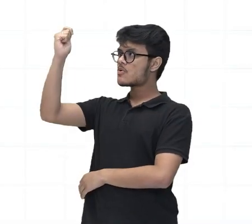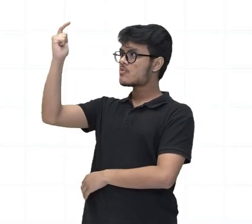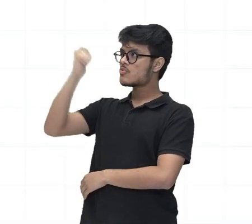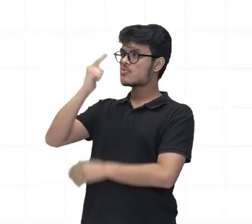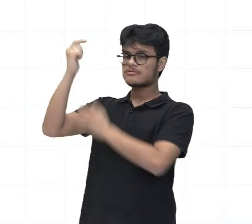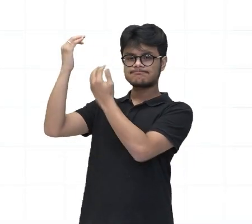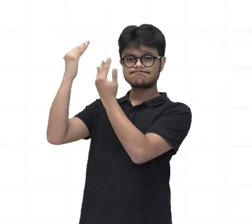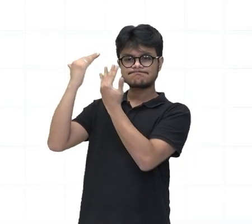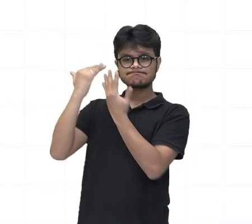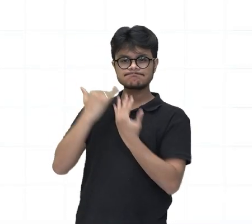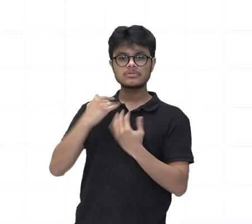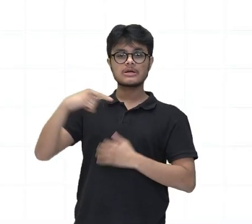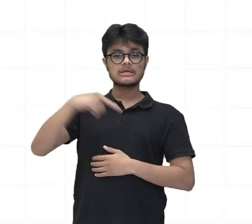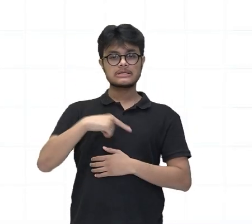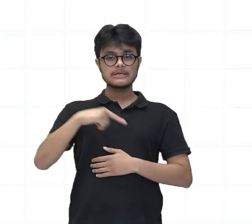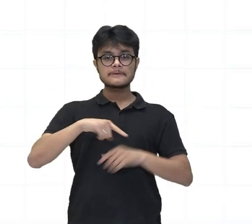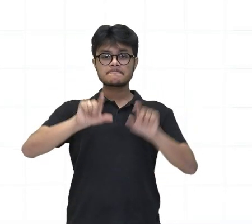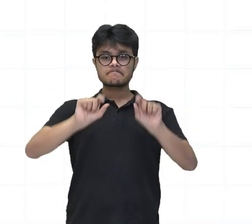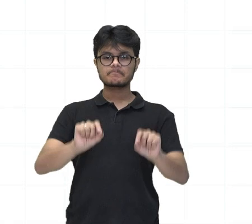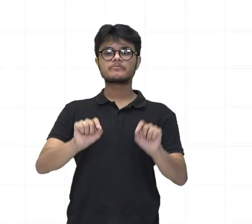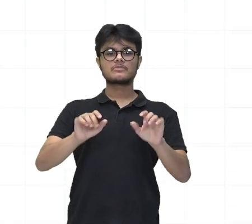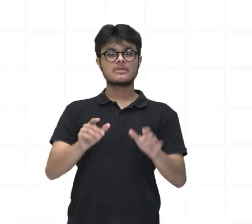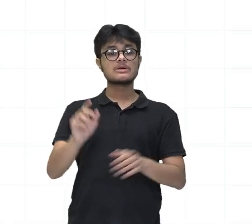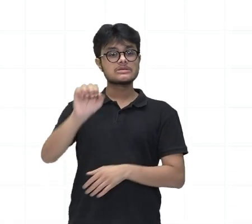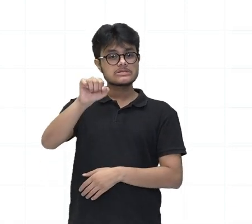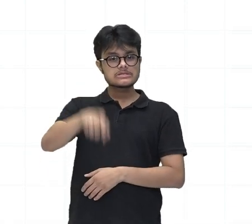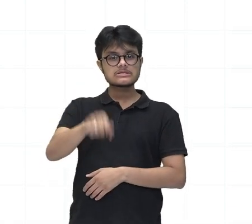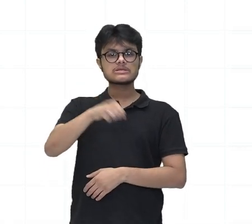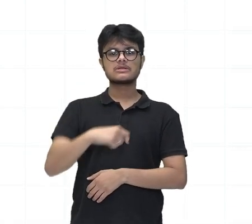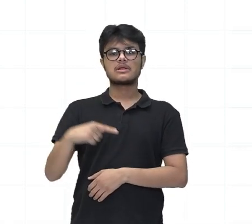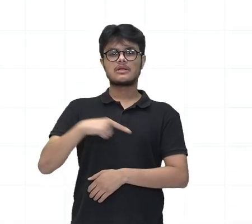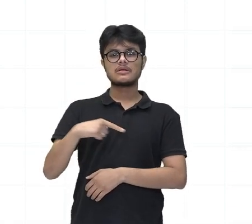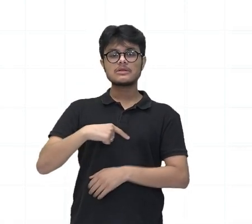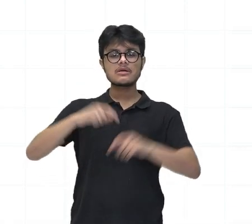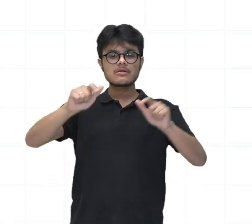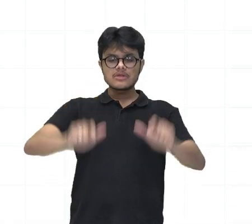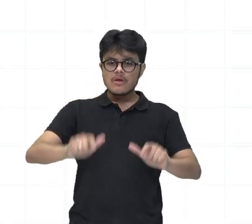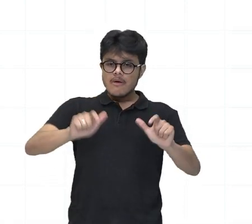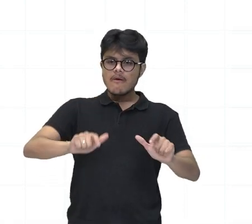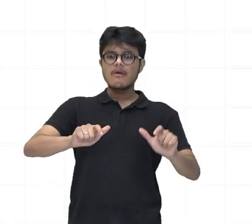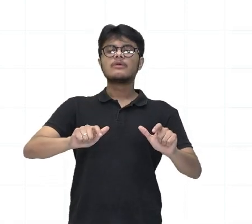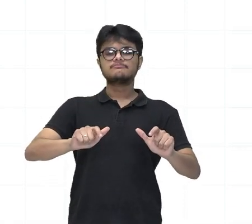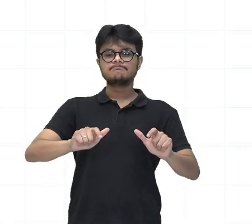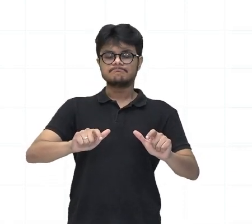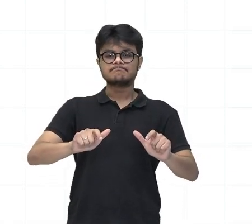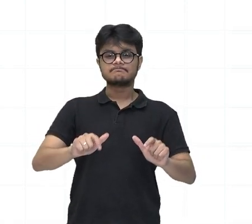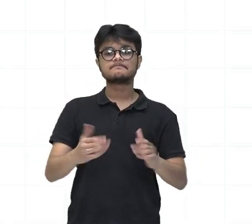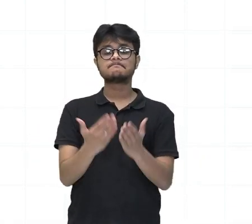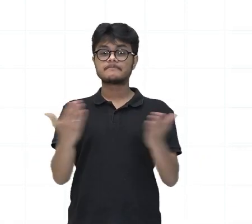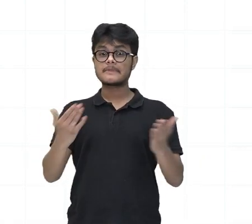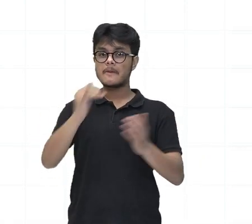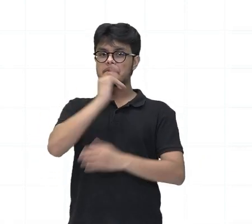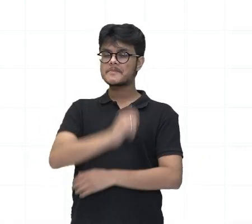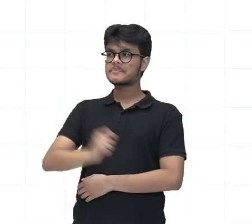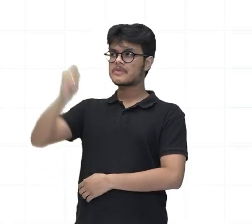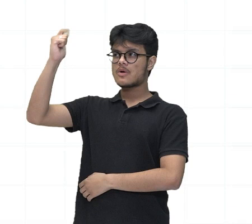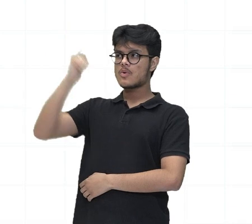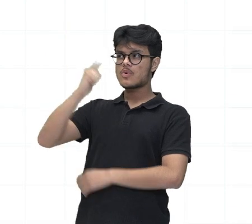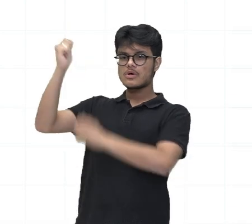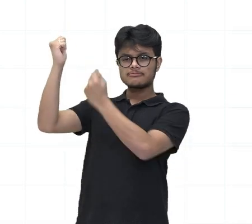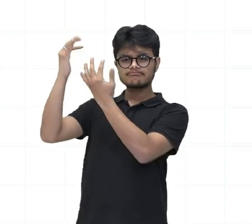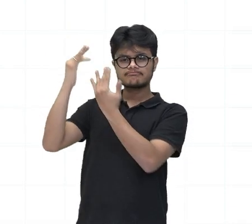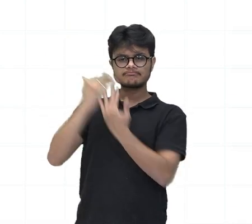solar e convecção, elas estão acontecendo nestes ambientes, né? A radiação solar e as correntes